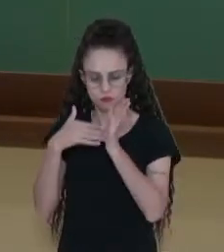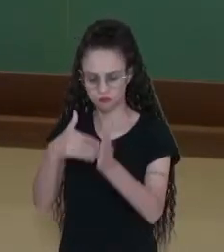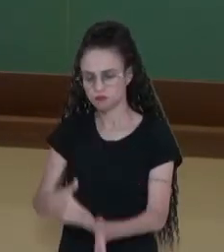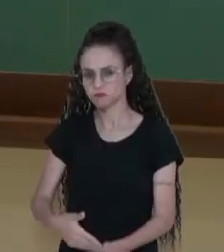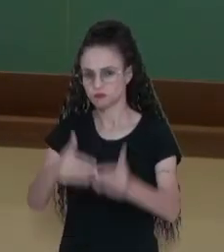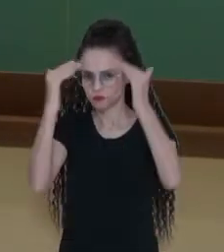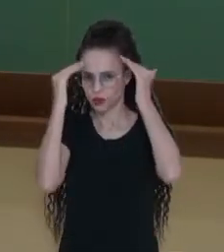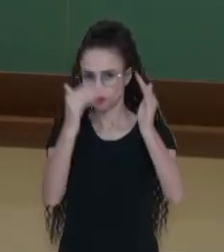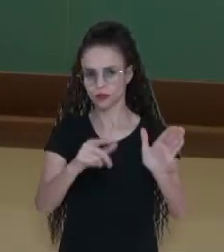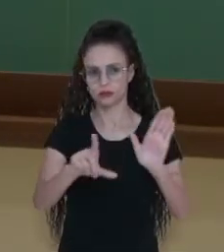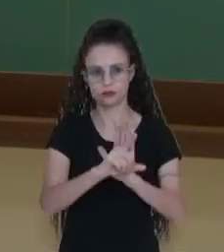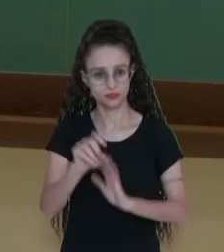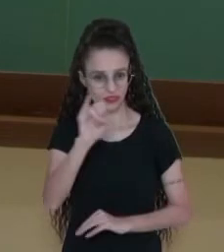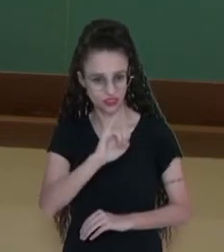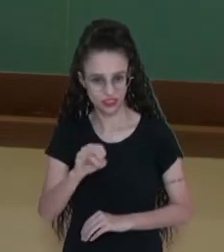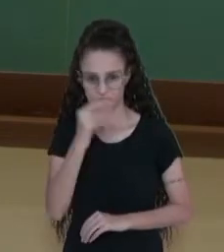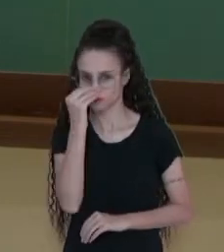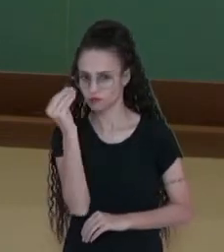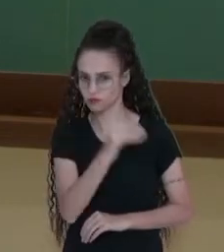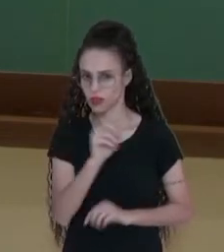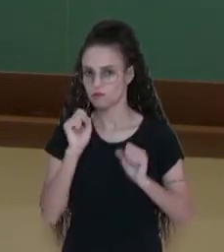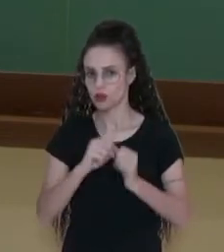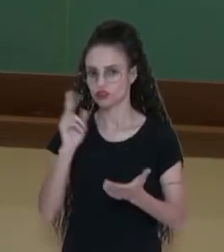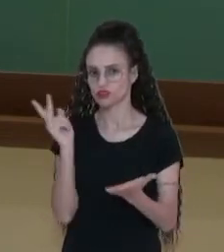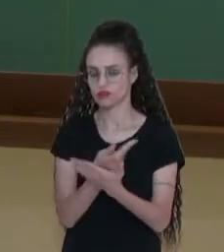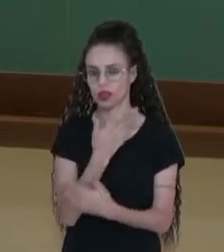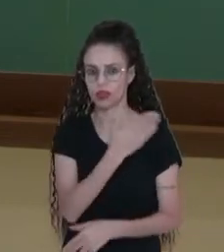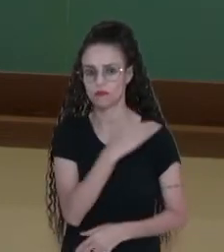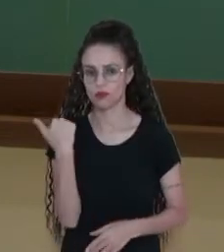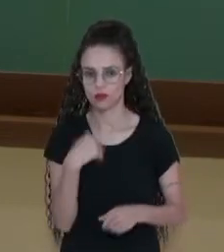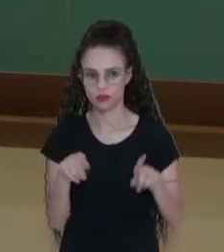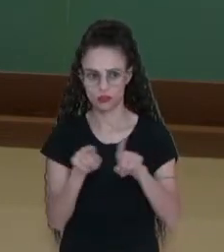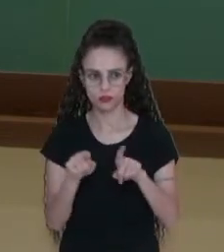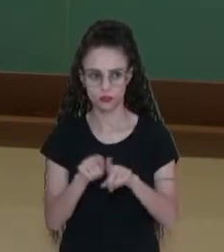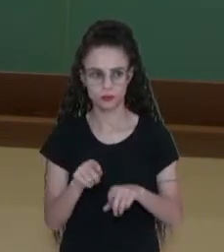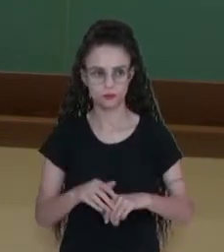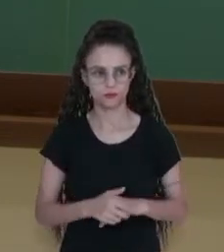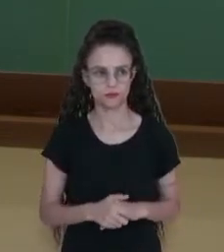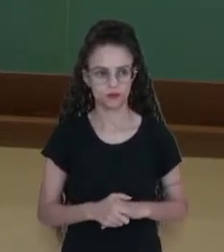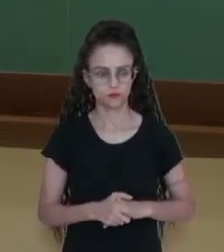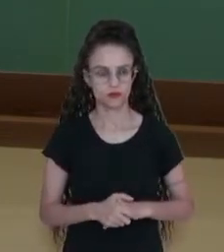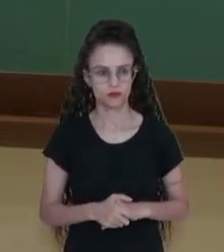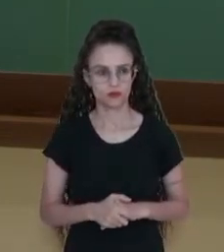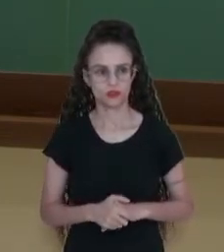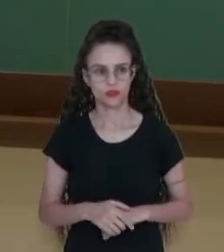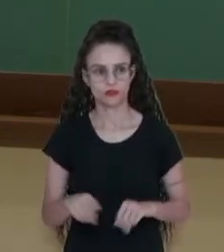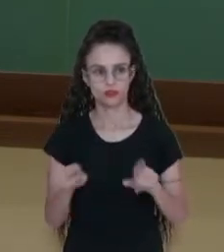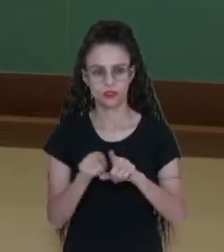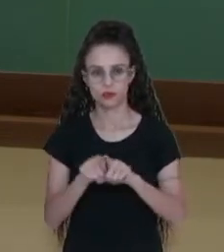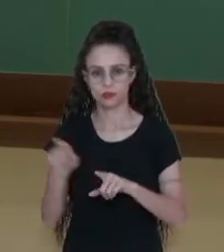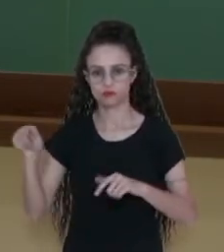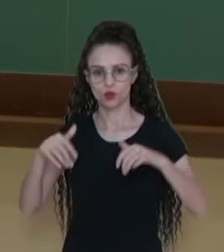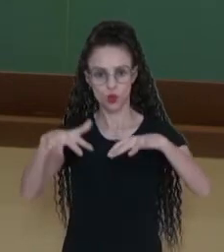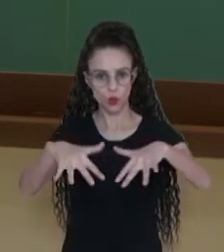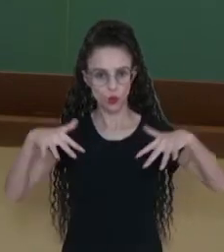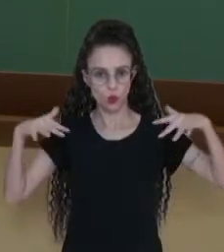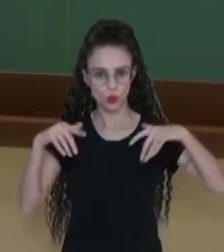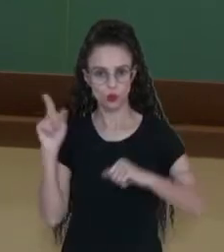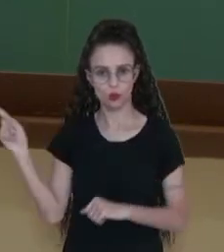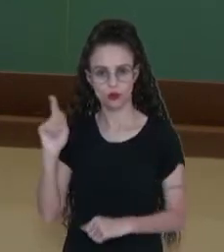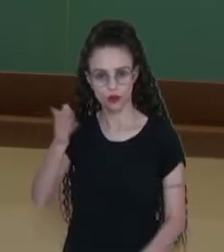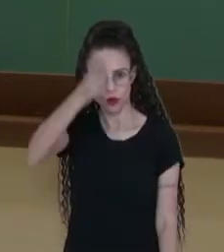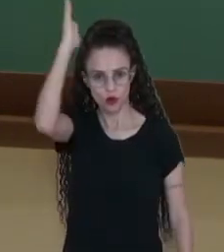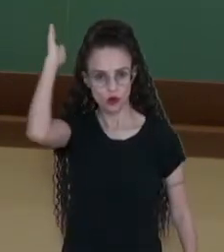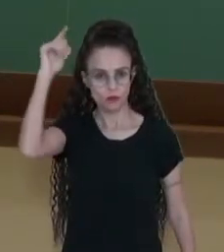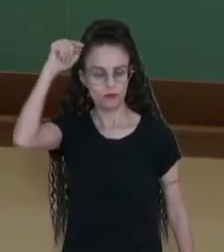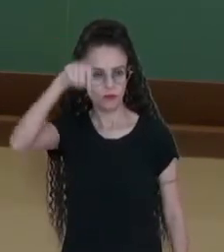porque se eu não seguir a lei, eu vou ser um desses mortos aqui, então eu vou seguir corretamente. E nós tínhamos o Coliseu Romano, que é na verdade